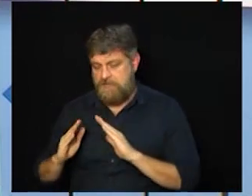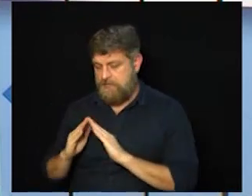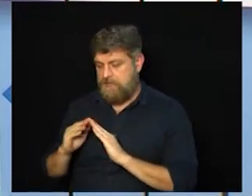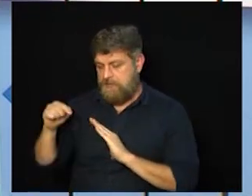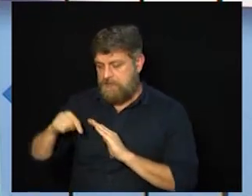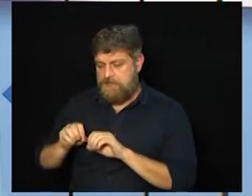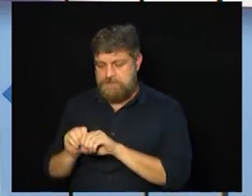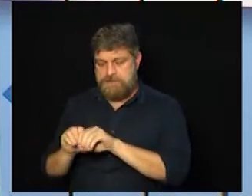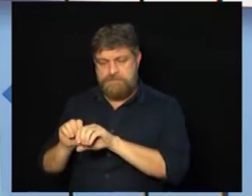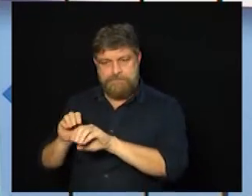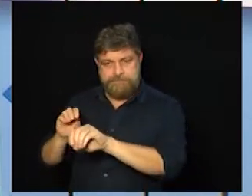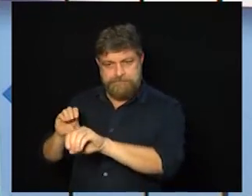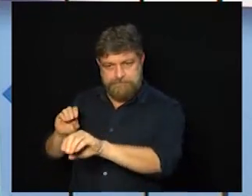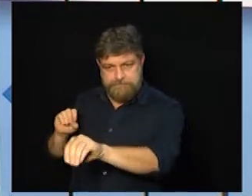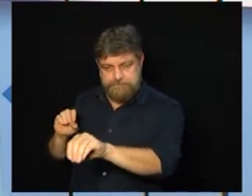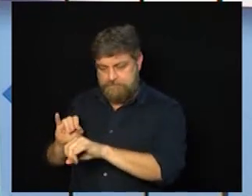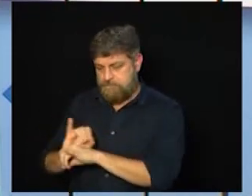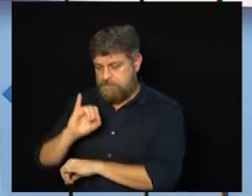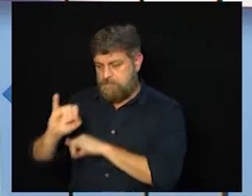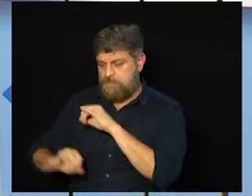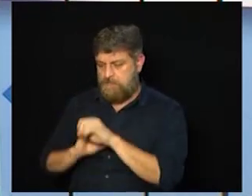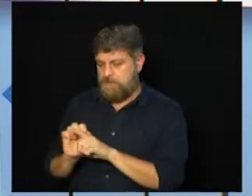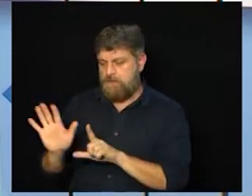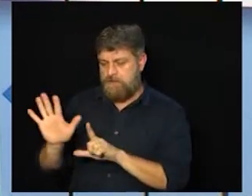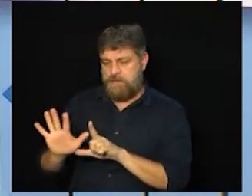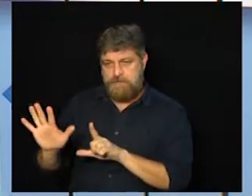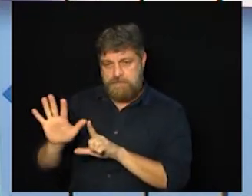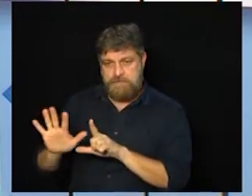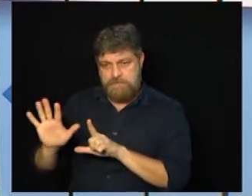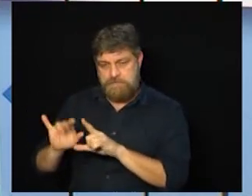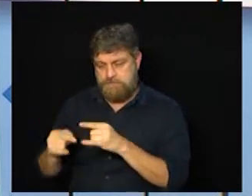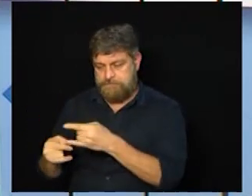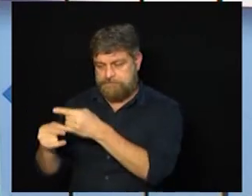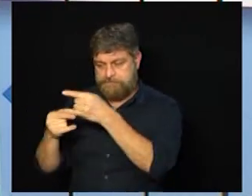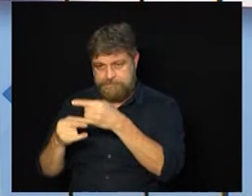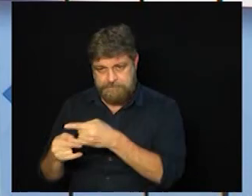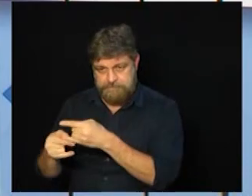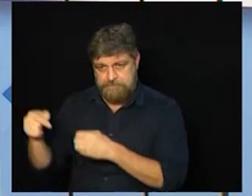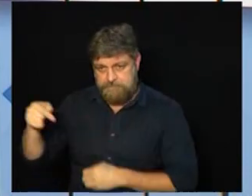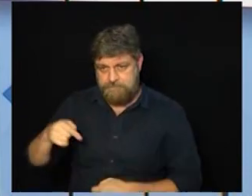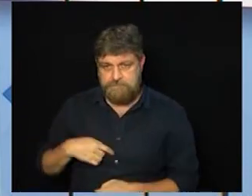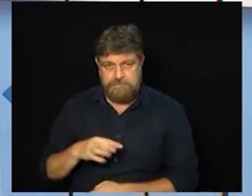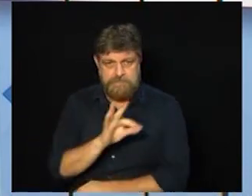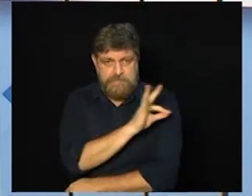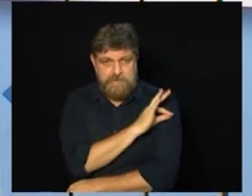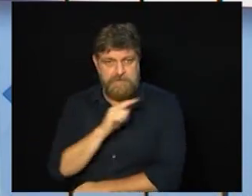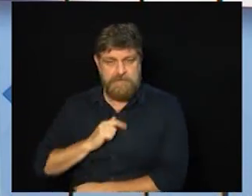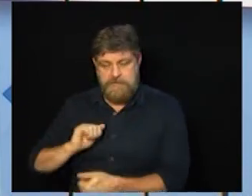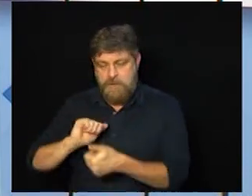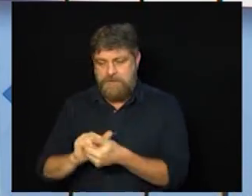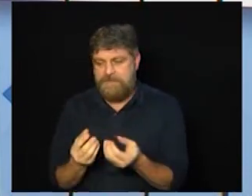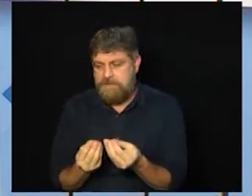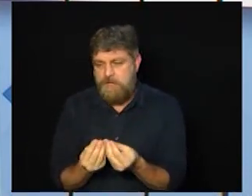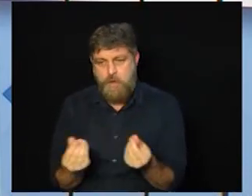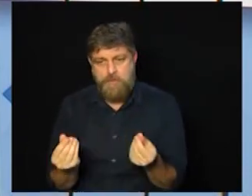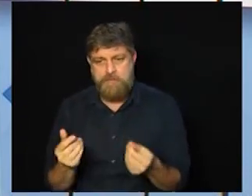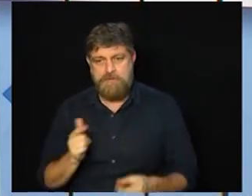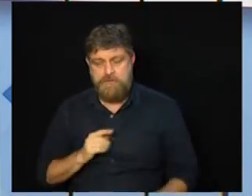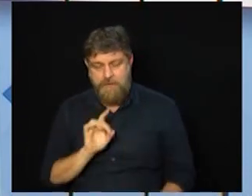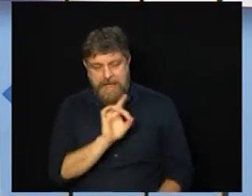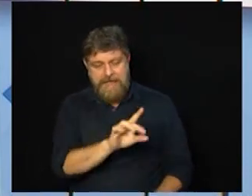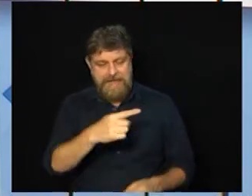manter o ensino remoto via plataforma de o que de acordo com a prefeitura tem a mesma qualidade então